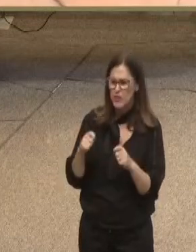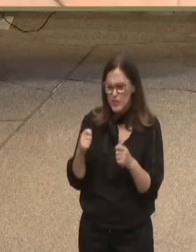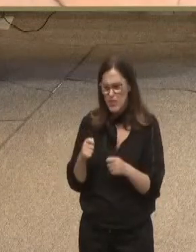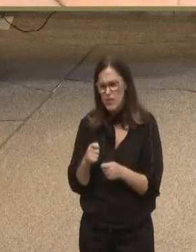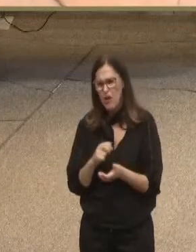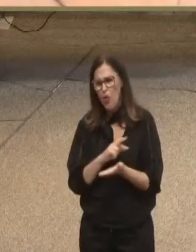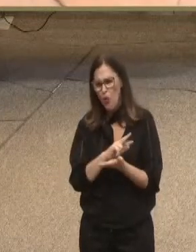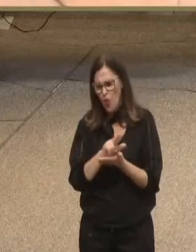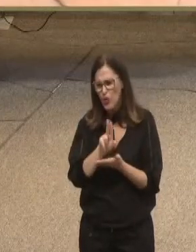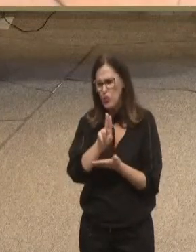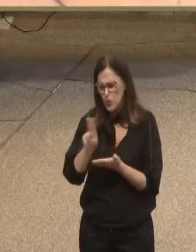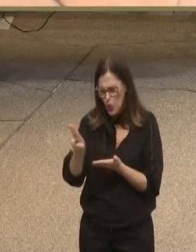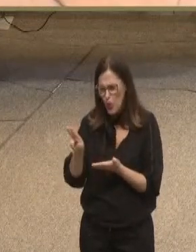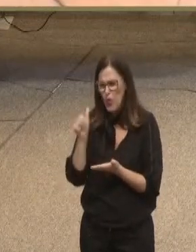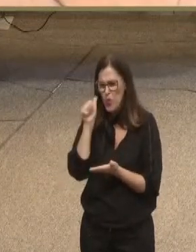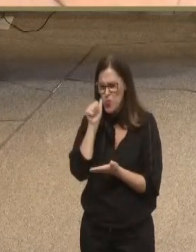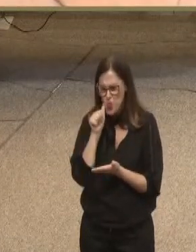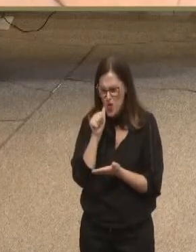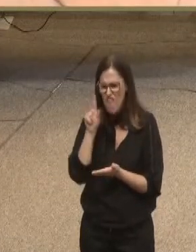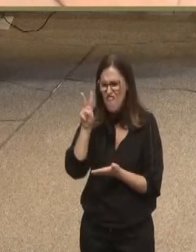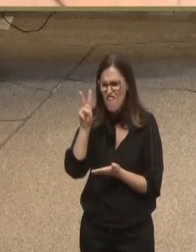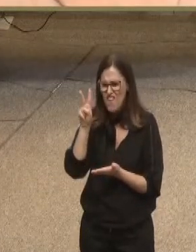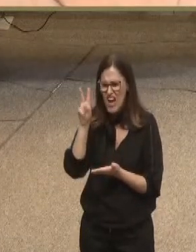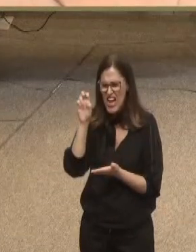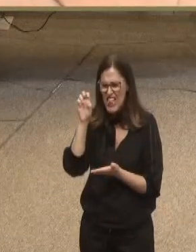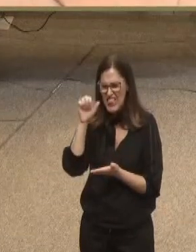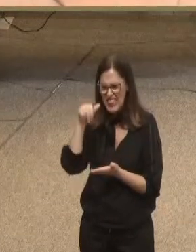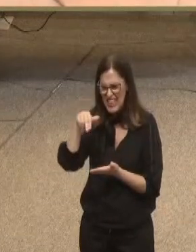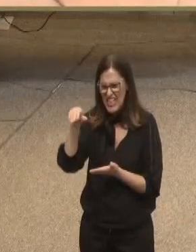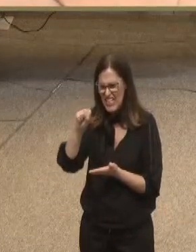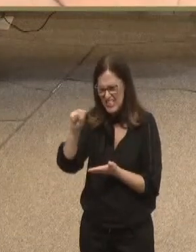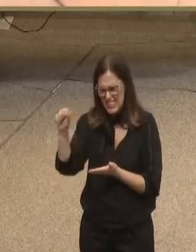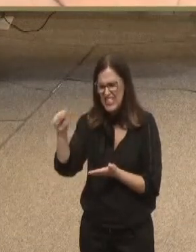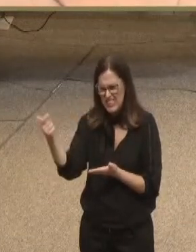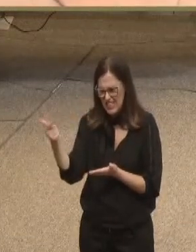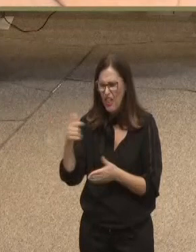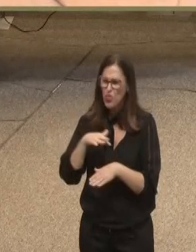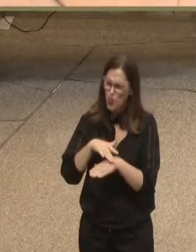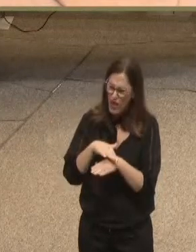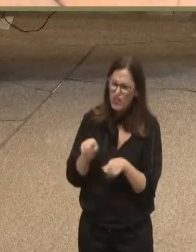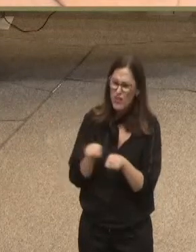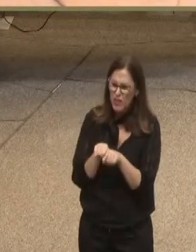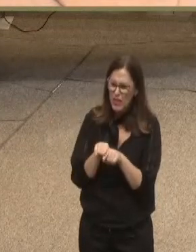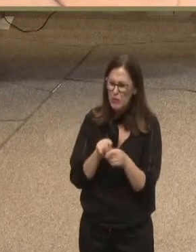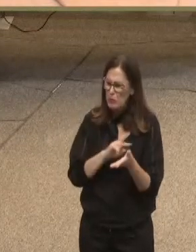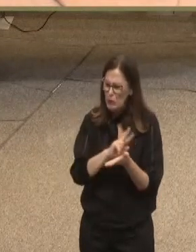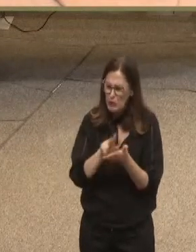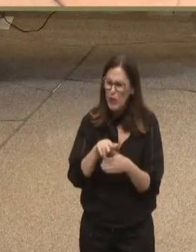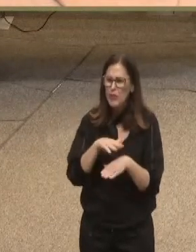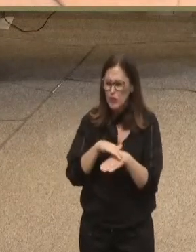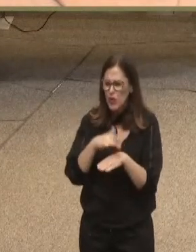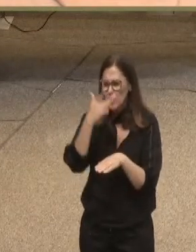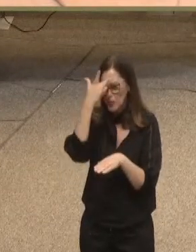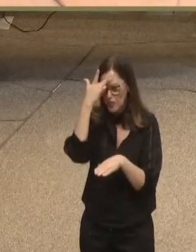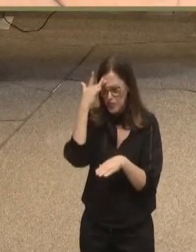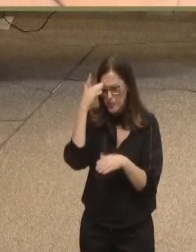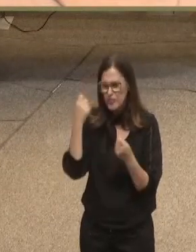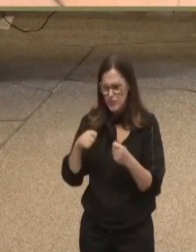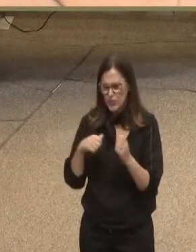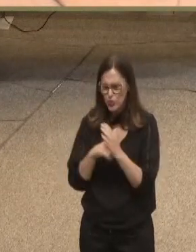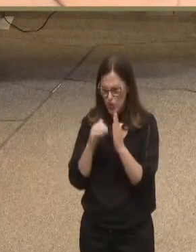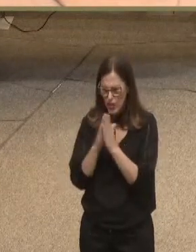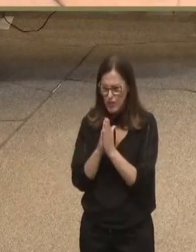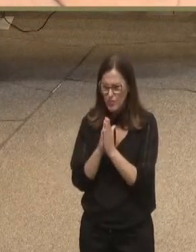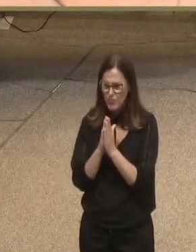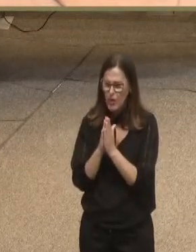também, num estado que precisa muito da nossa súplica ao Senhor, e todos os demais enfermos. Enquanto estivermos cantando, rapidamente,